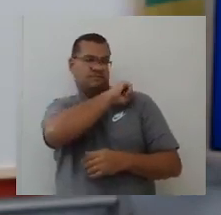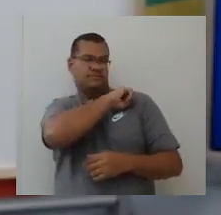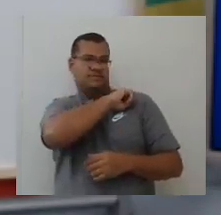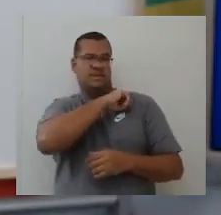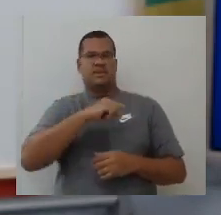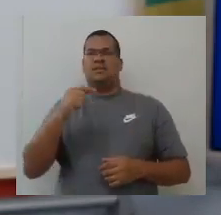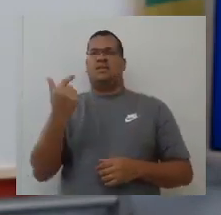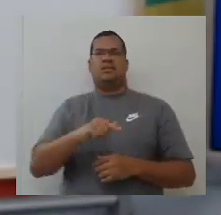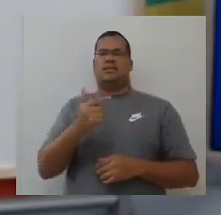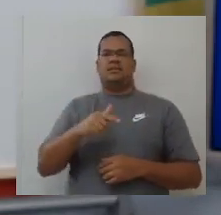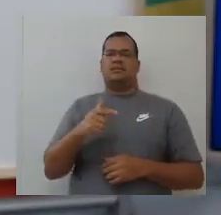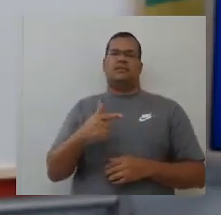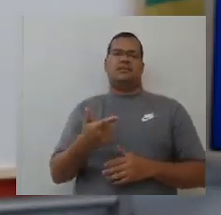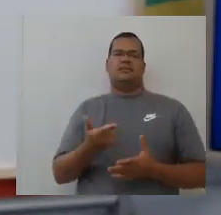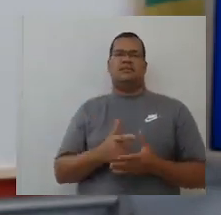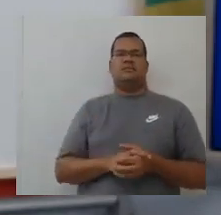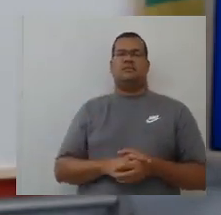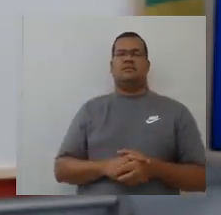não tem